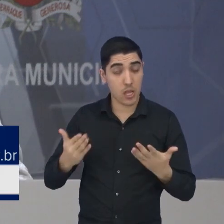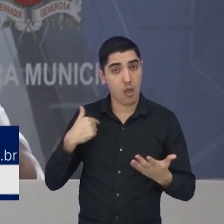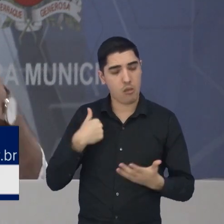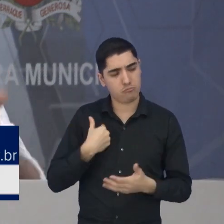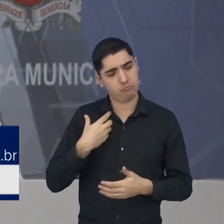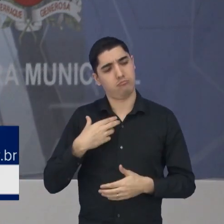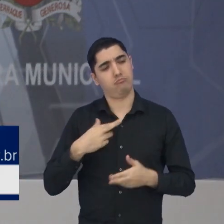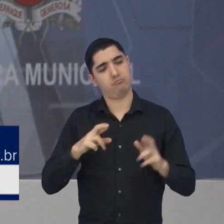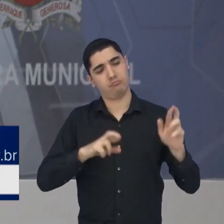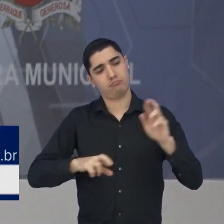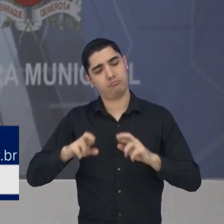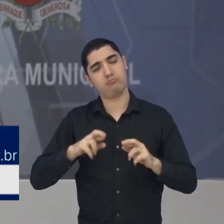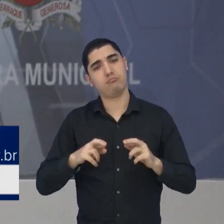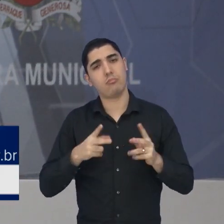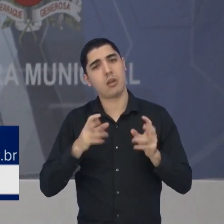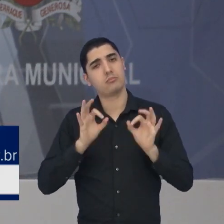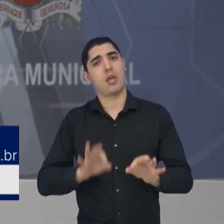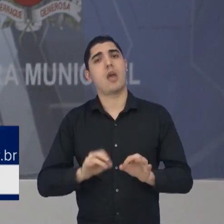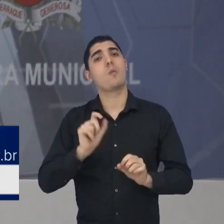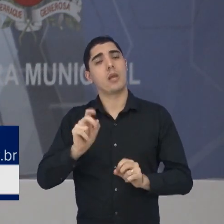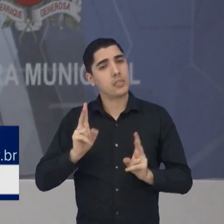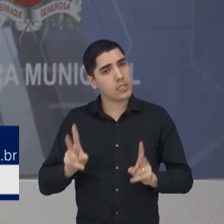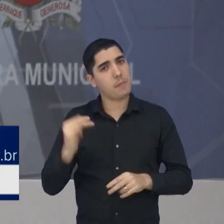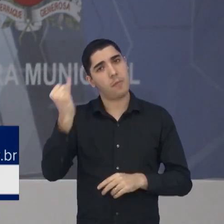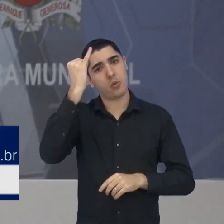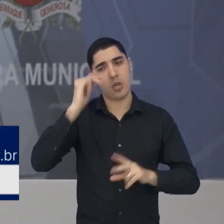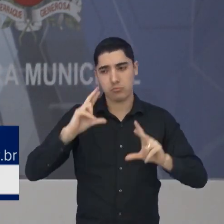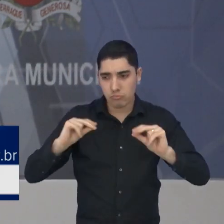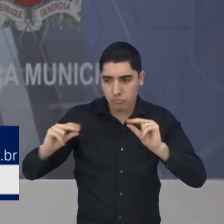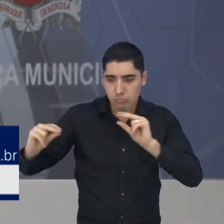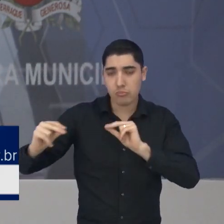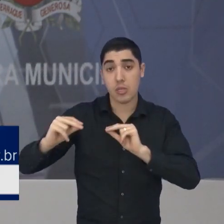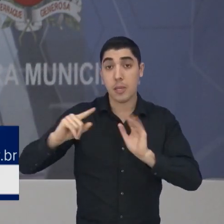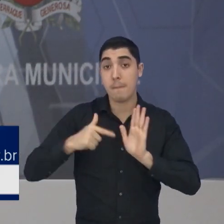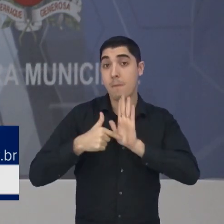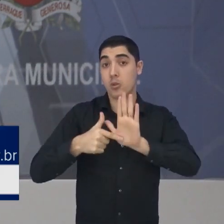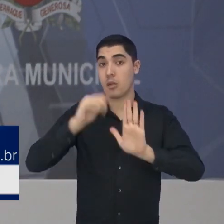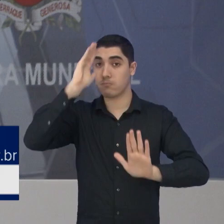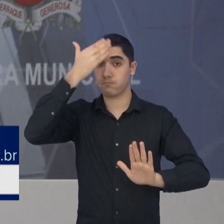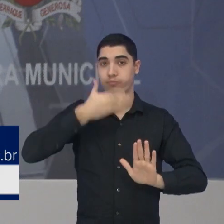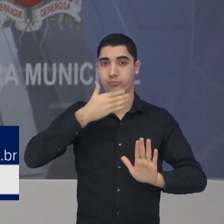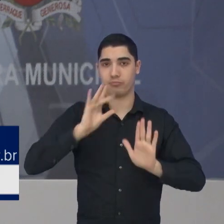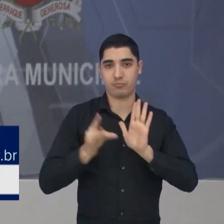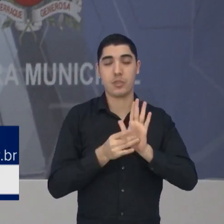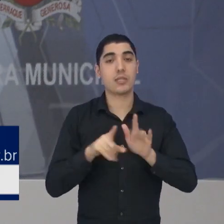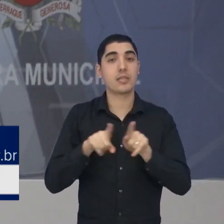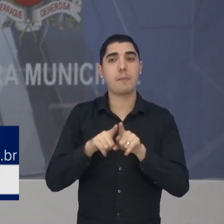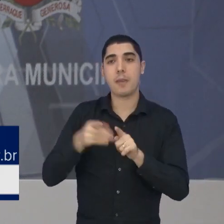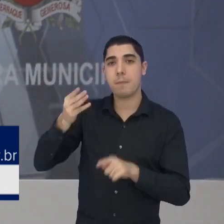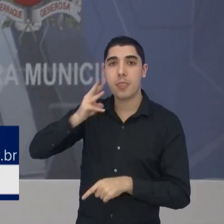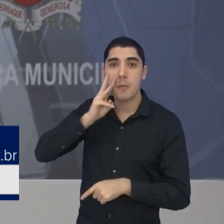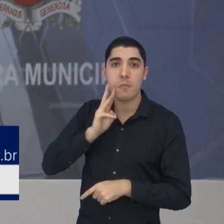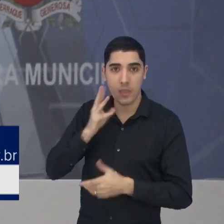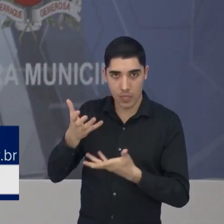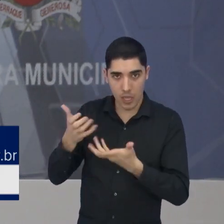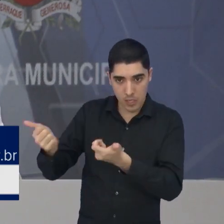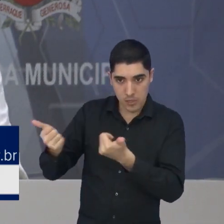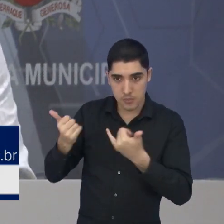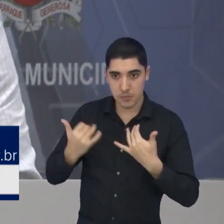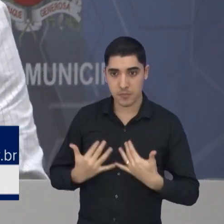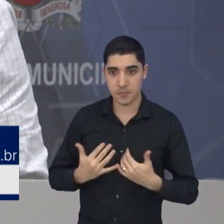maneira, sempre defendendo o diálogo e a transparência. Vereador Walter Hayashi, quer uma parte?